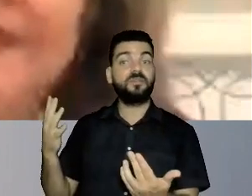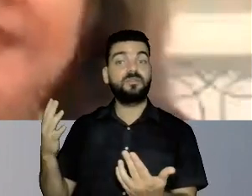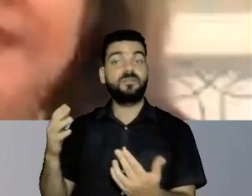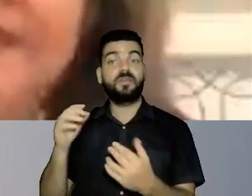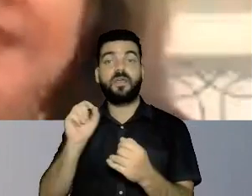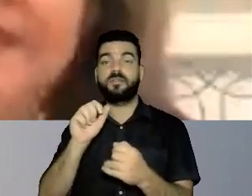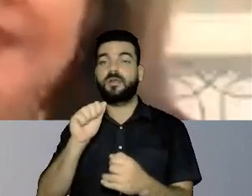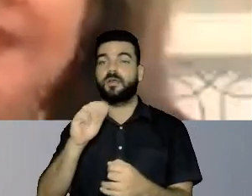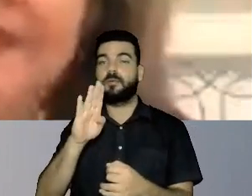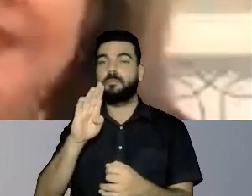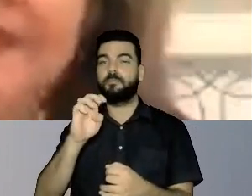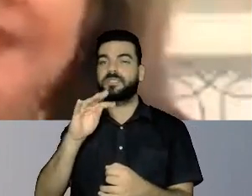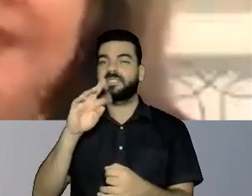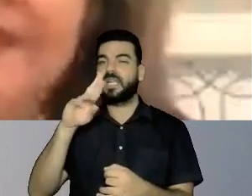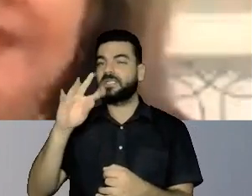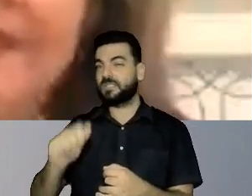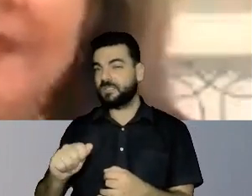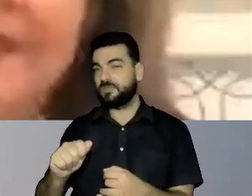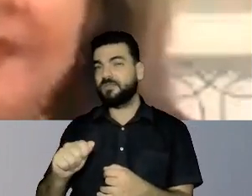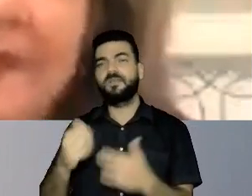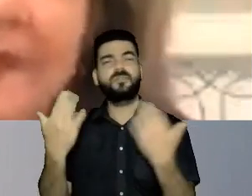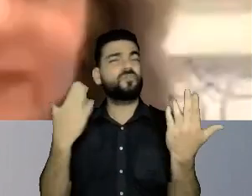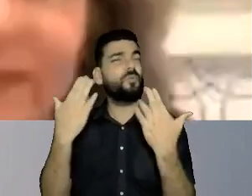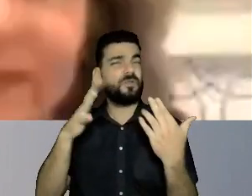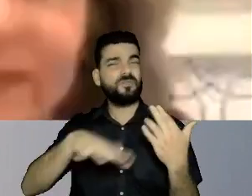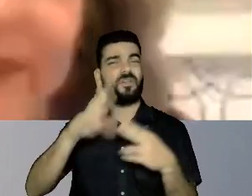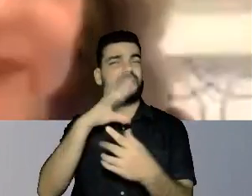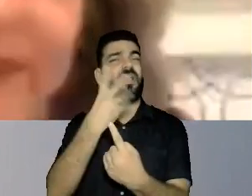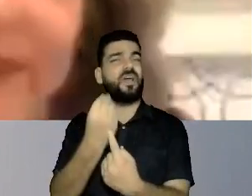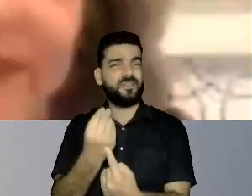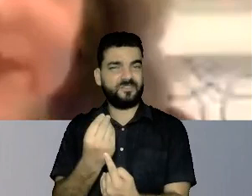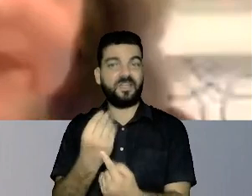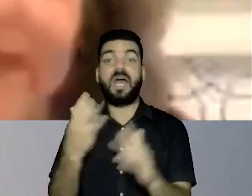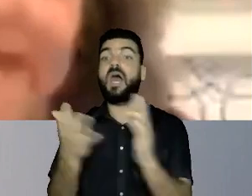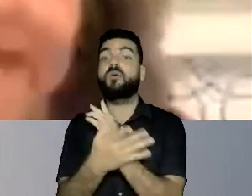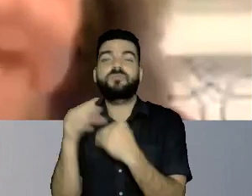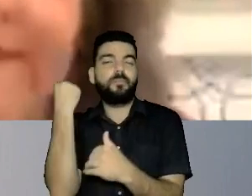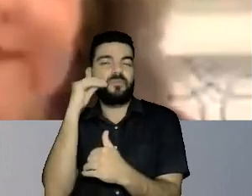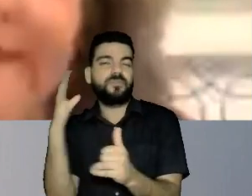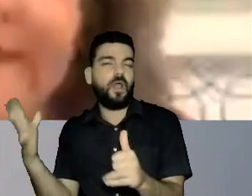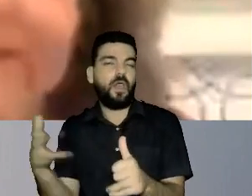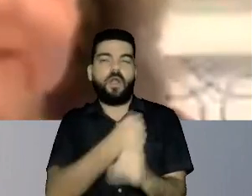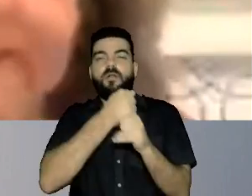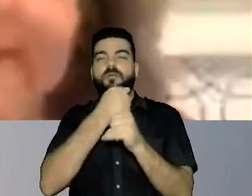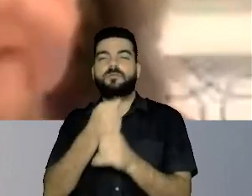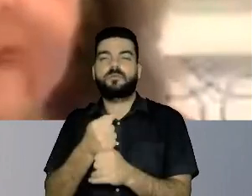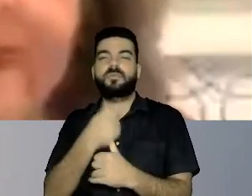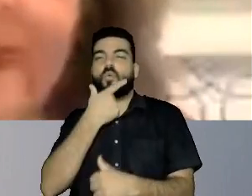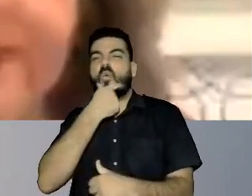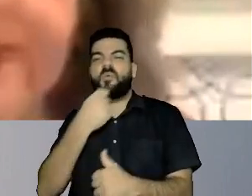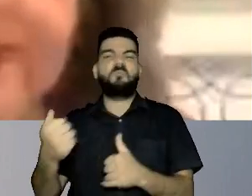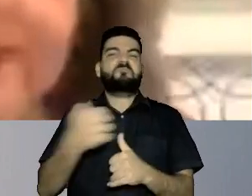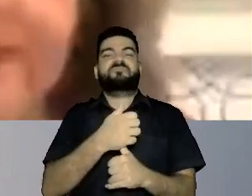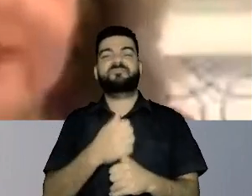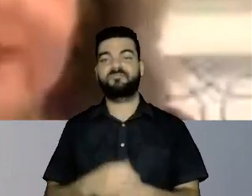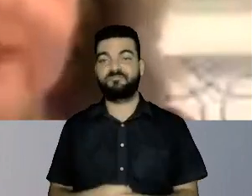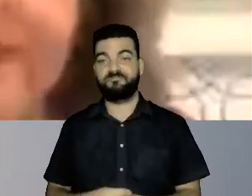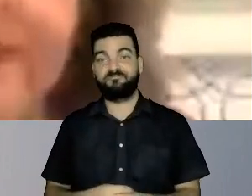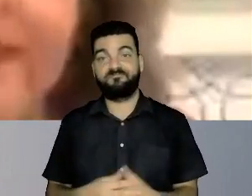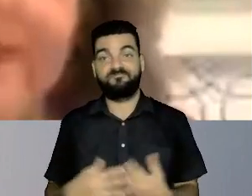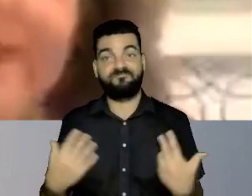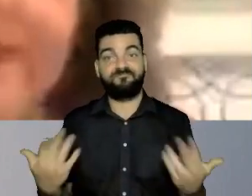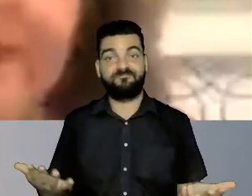a Mondrian, mas Hilma af Klint já tinha feito a arte abstrata muito antes deles. Então,